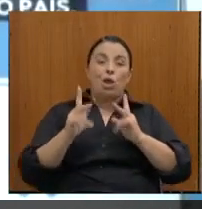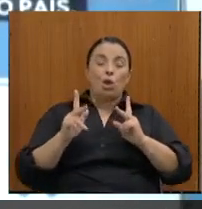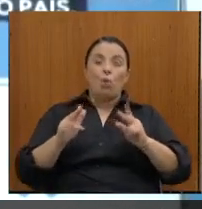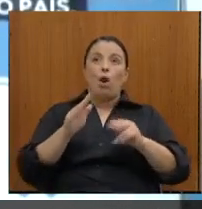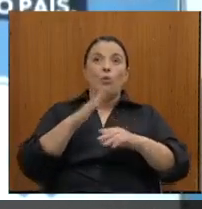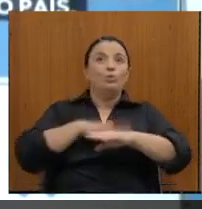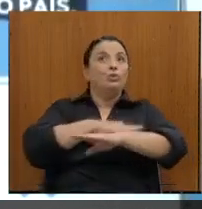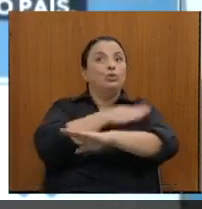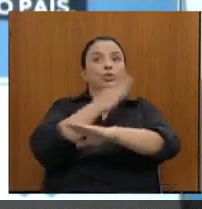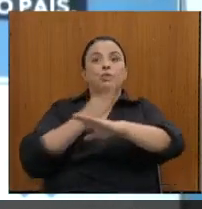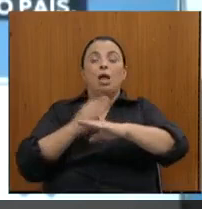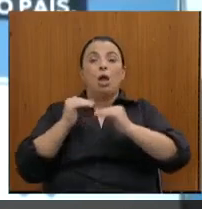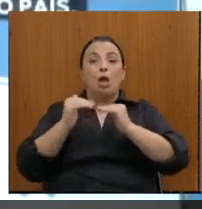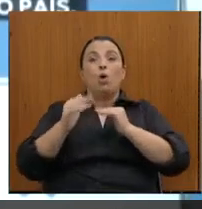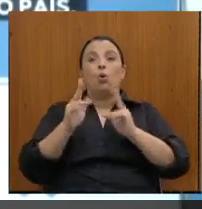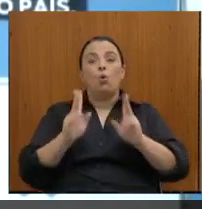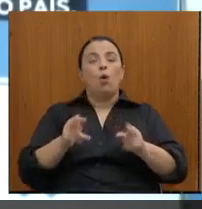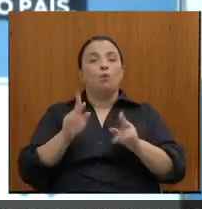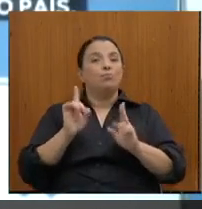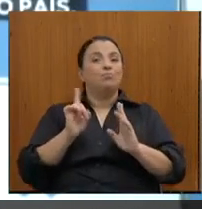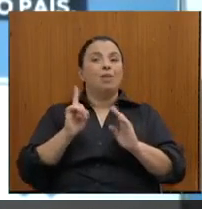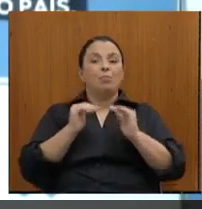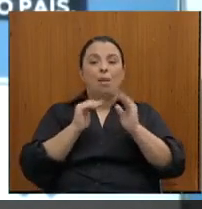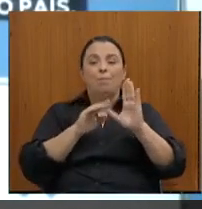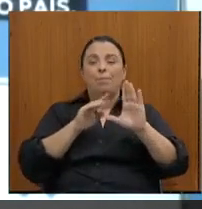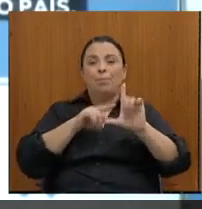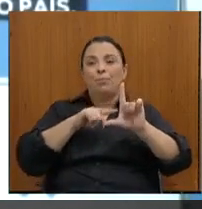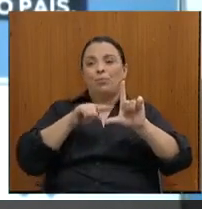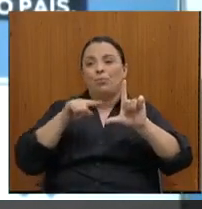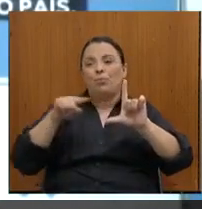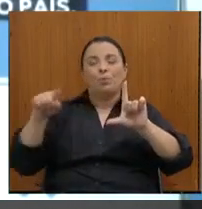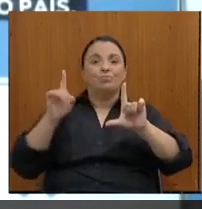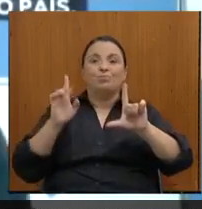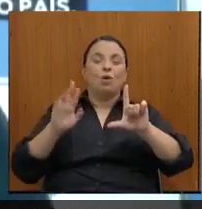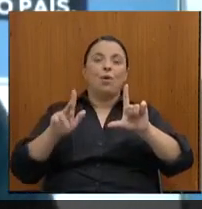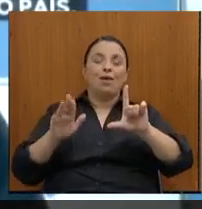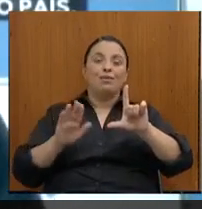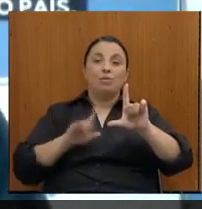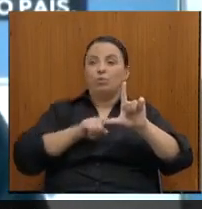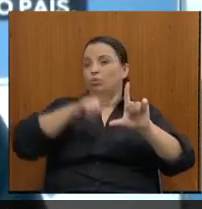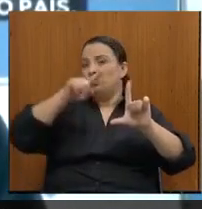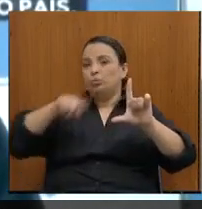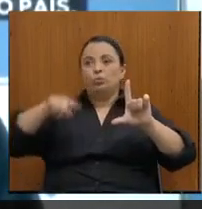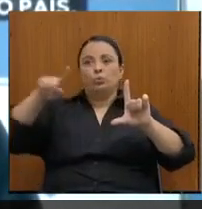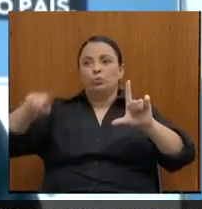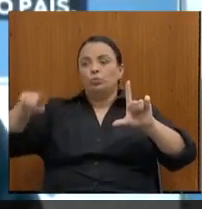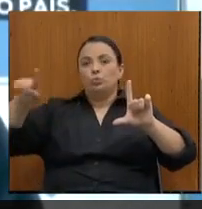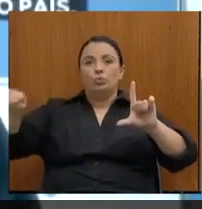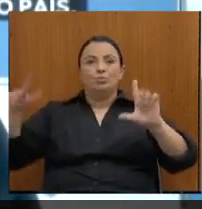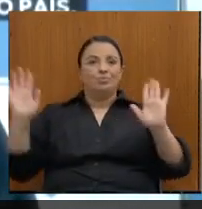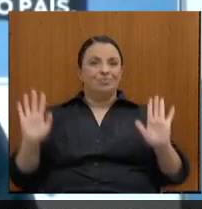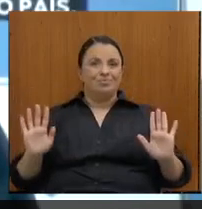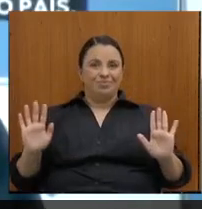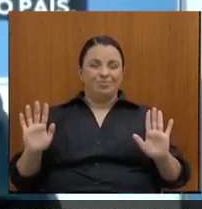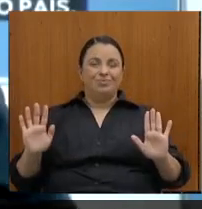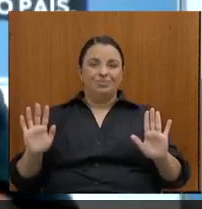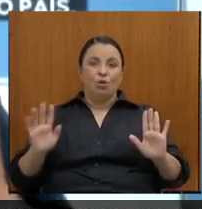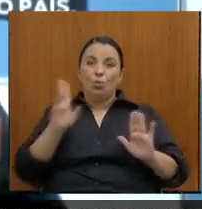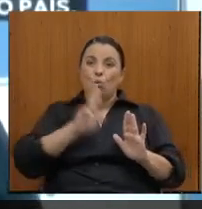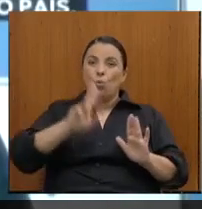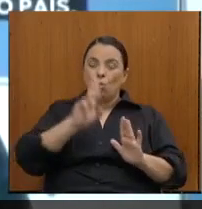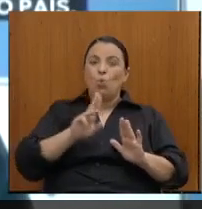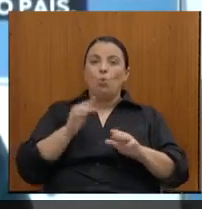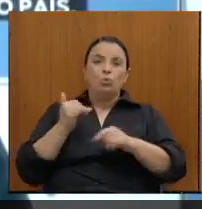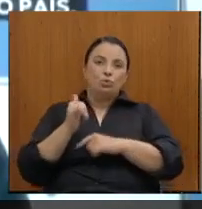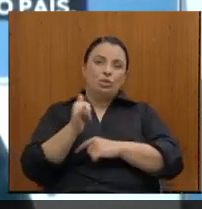e o grande problema de abastecimento É justamente no horário de pico Então você tem todo um sistema que tem uma sobra